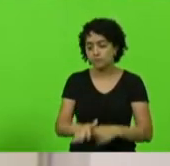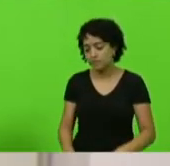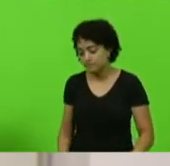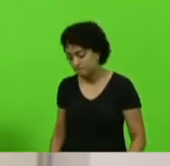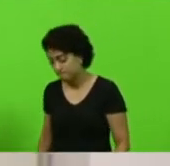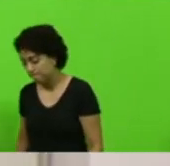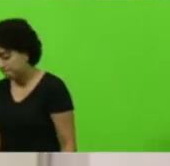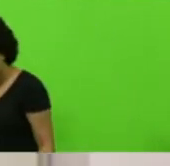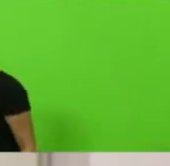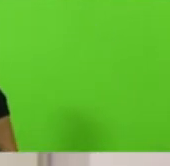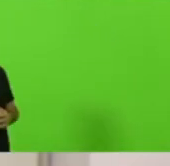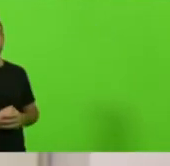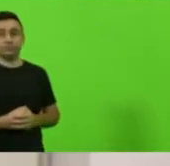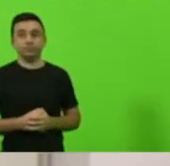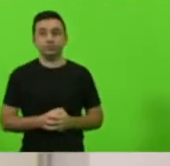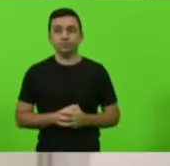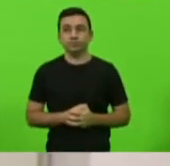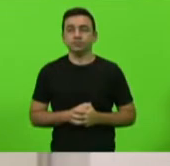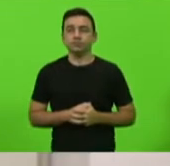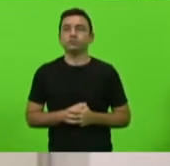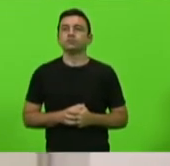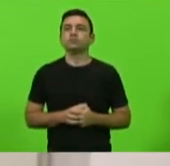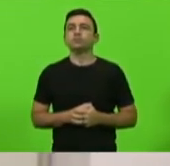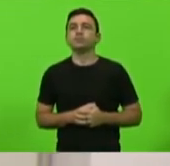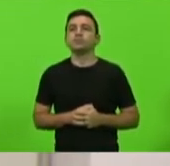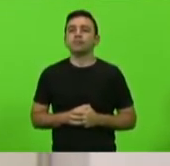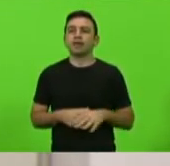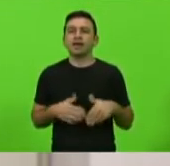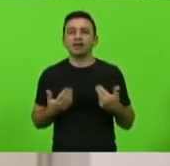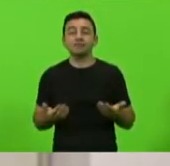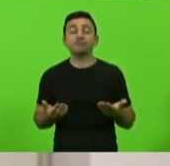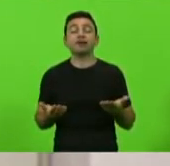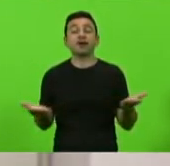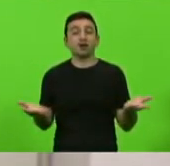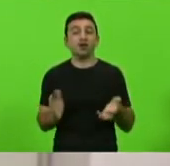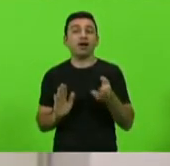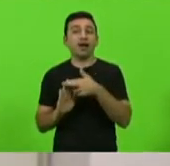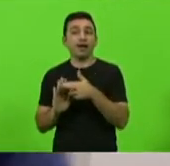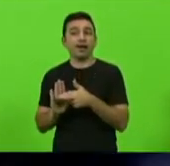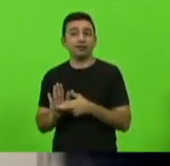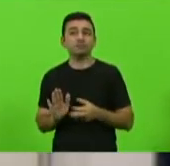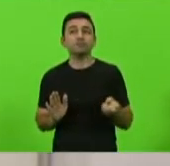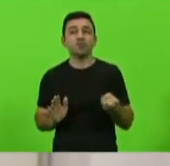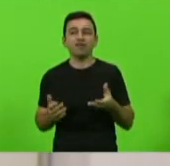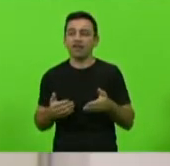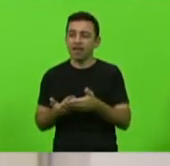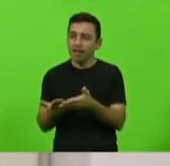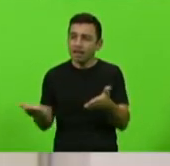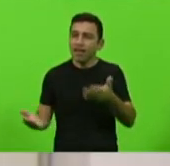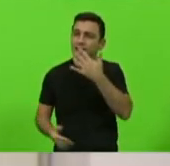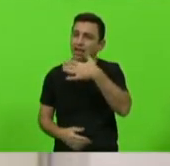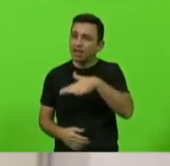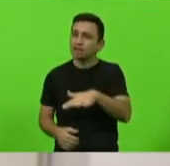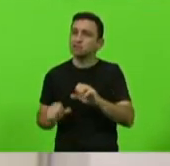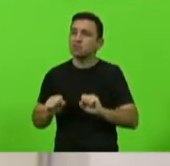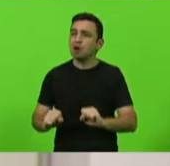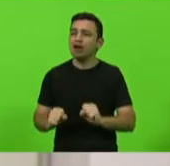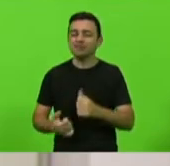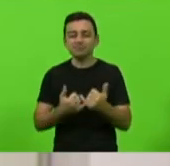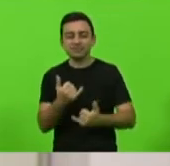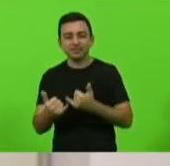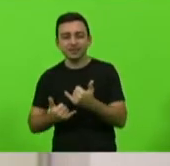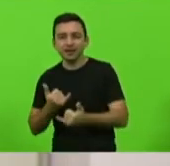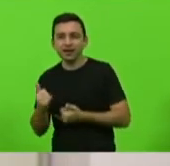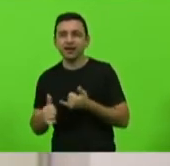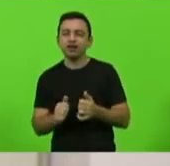agora, graças a Deus, e a essa nova normativa, as crianças podem aprender, brincar, conviver sem